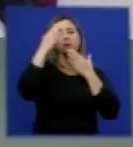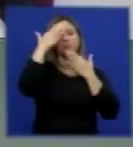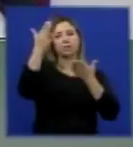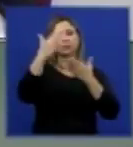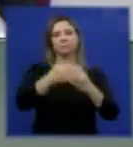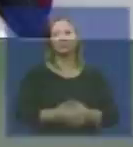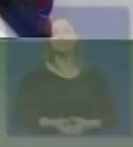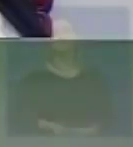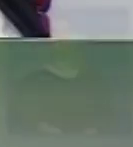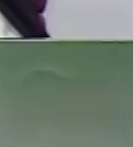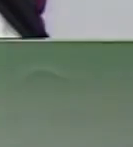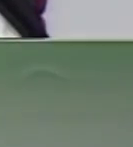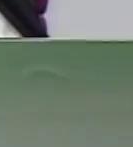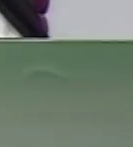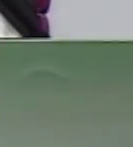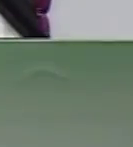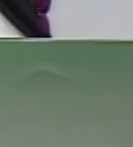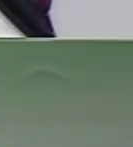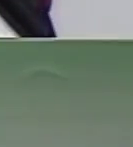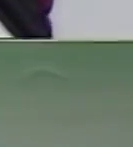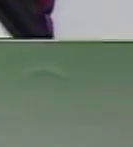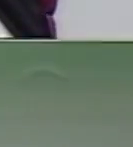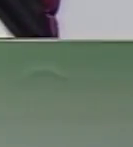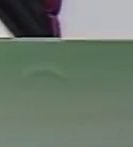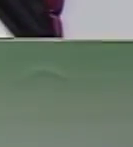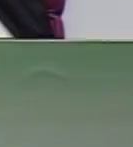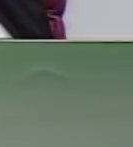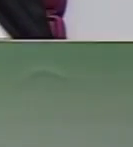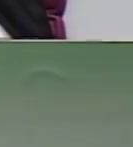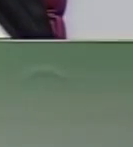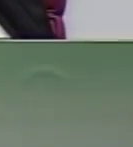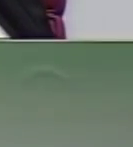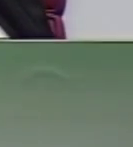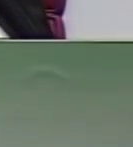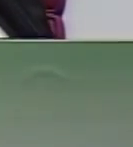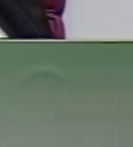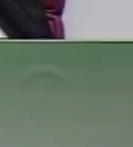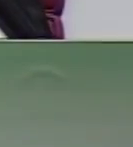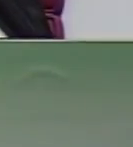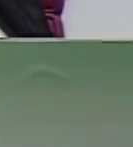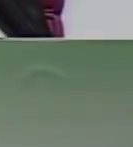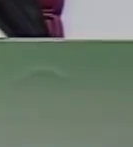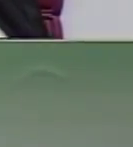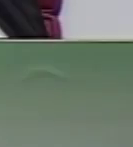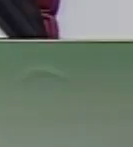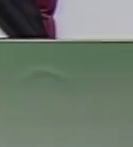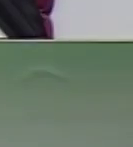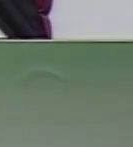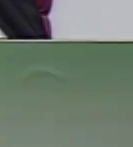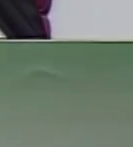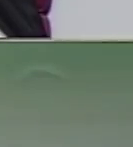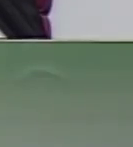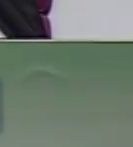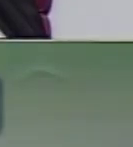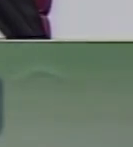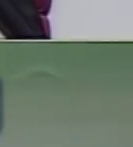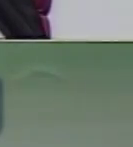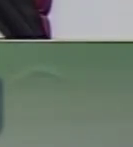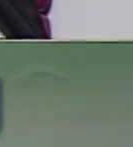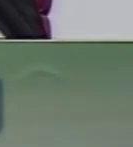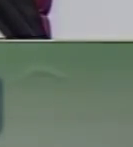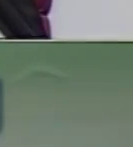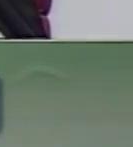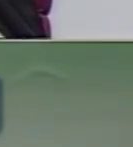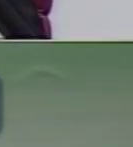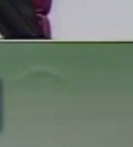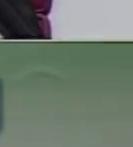presidente. Obrigada ao advogado-geral da União. Eu passo, então, neste momento, a escolha